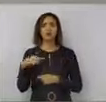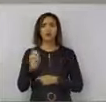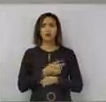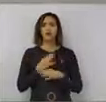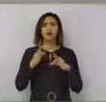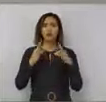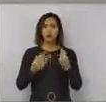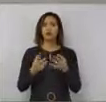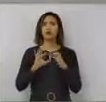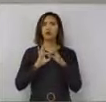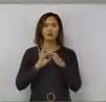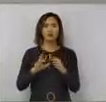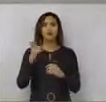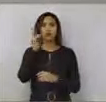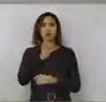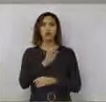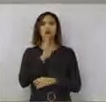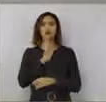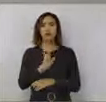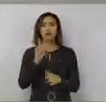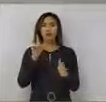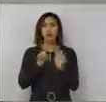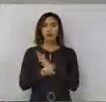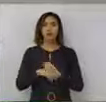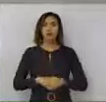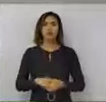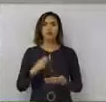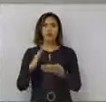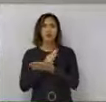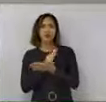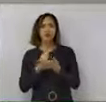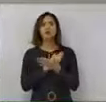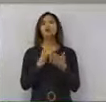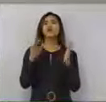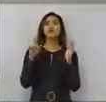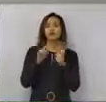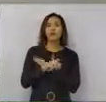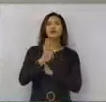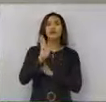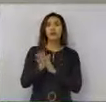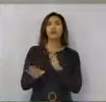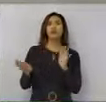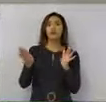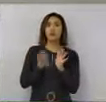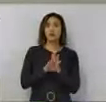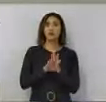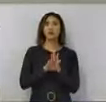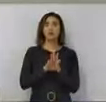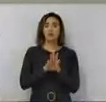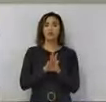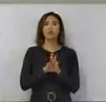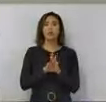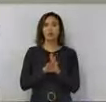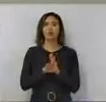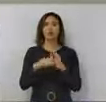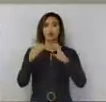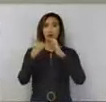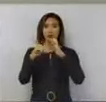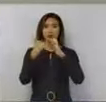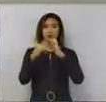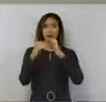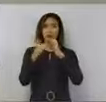estamos à disposição para perguntas. Algumas perguntas já nos chegaram através de